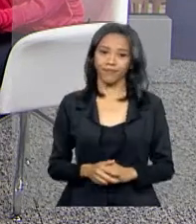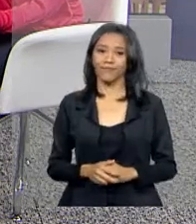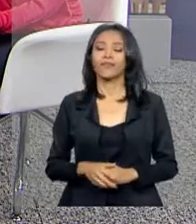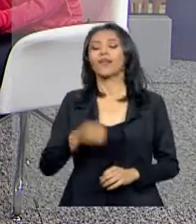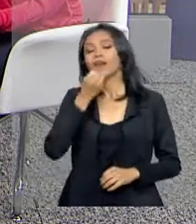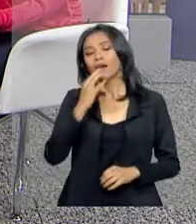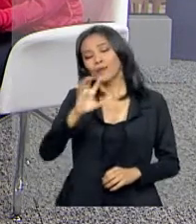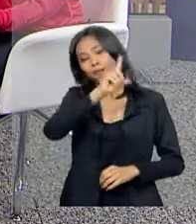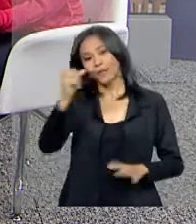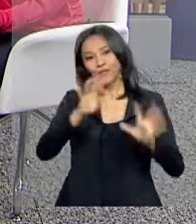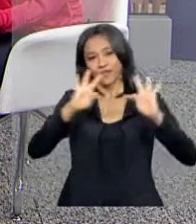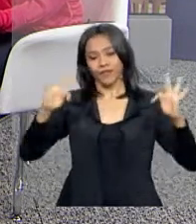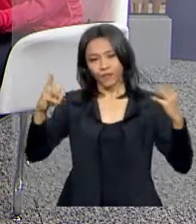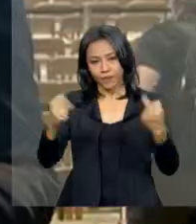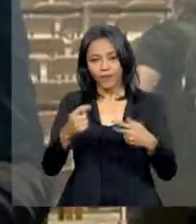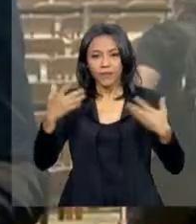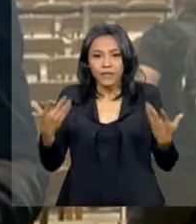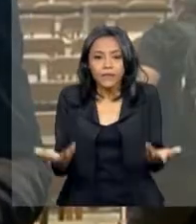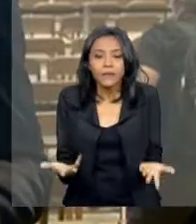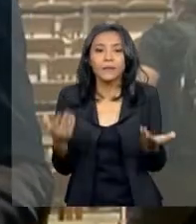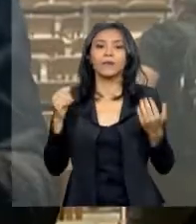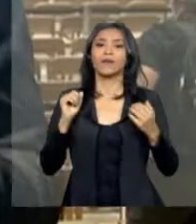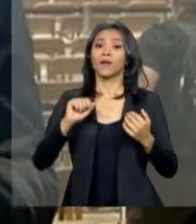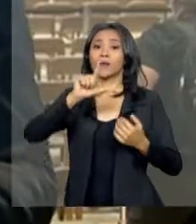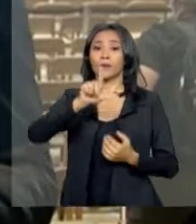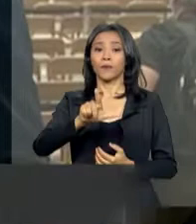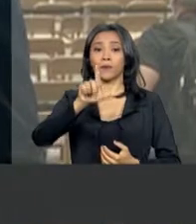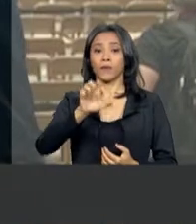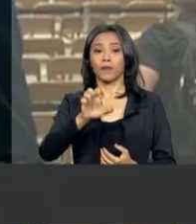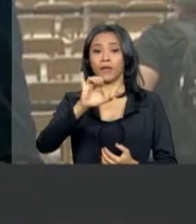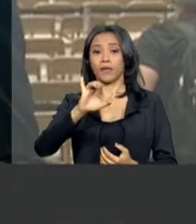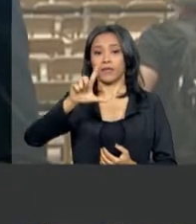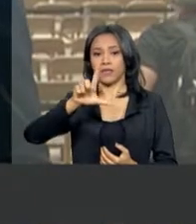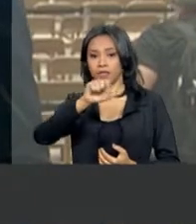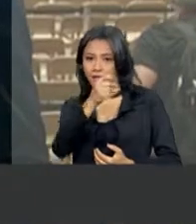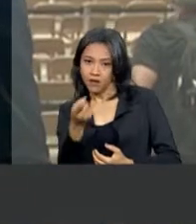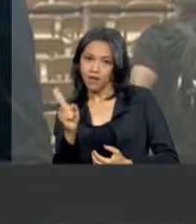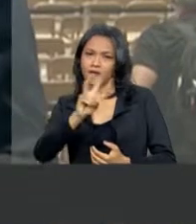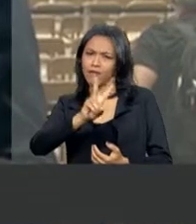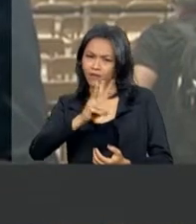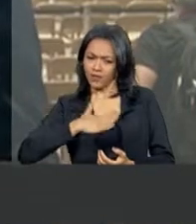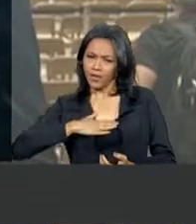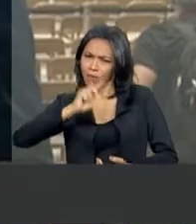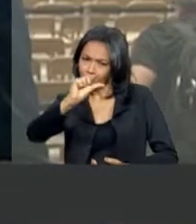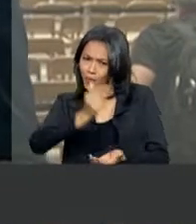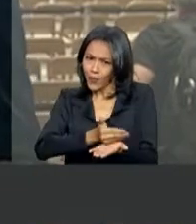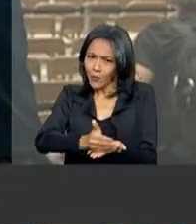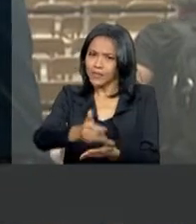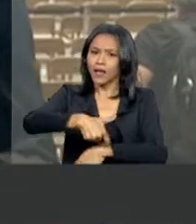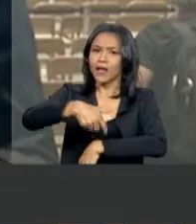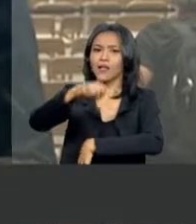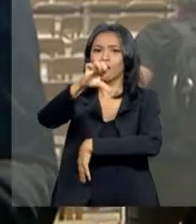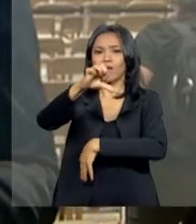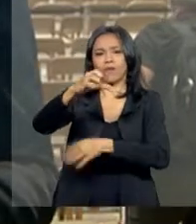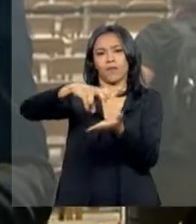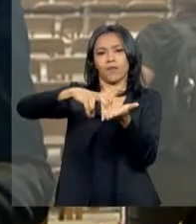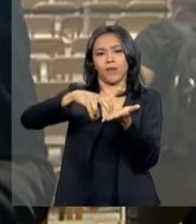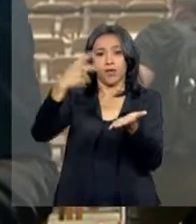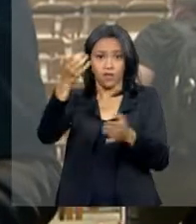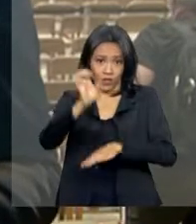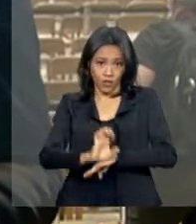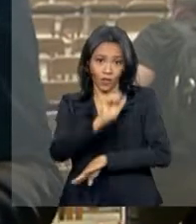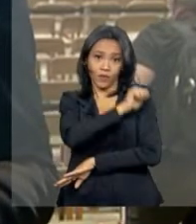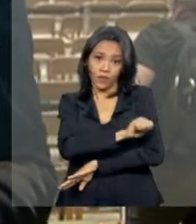renata bom dia todo só renato leilão deve começar daqui a pouquinho às 9 horas da manhã aqui no rio de janeiro nesta quinta